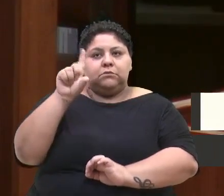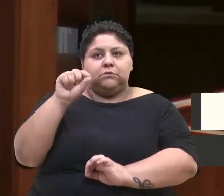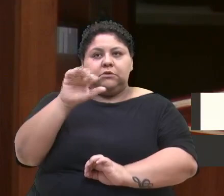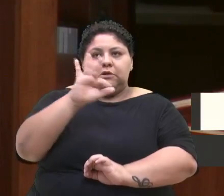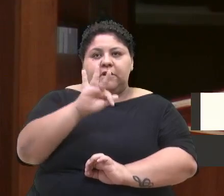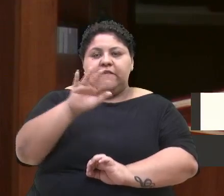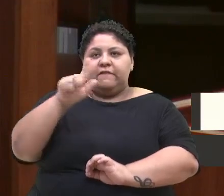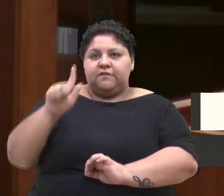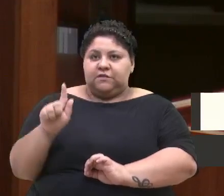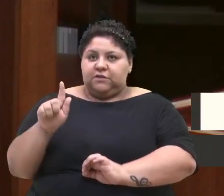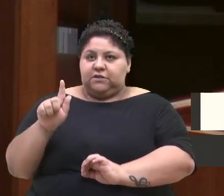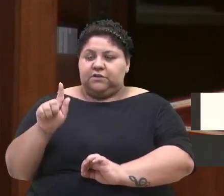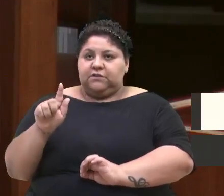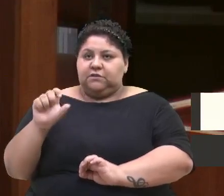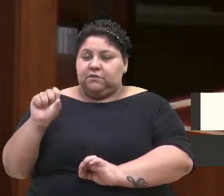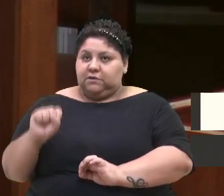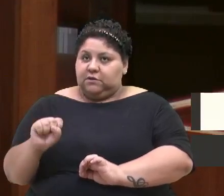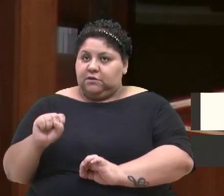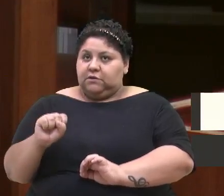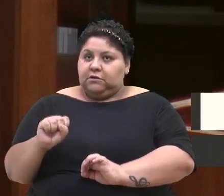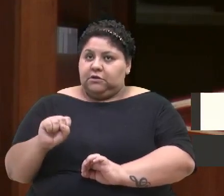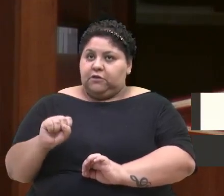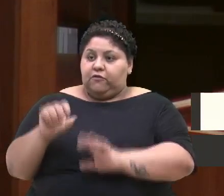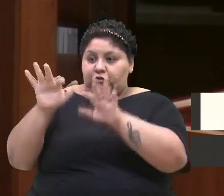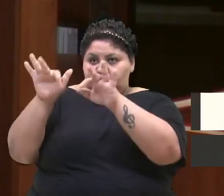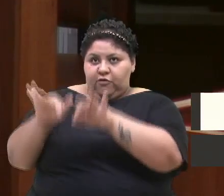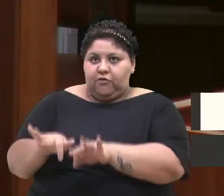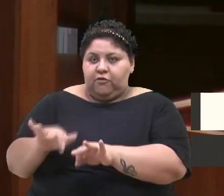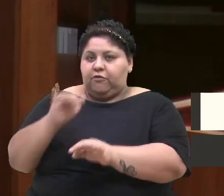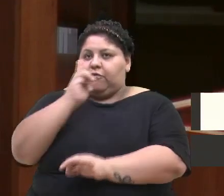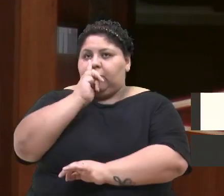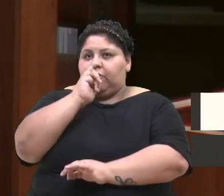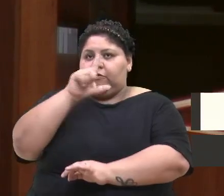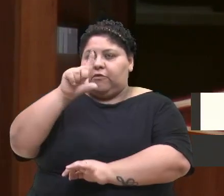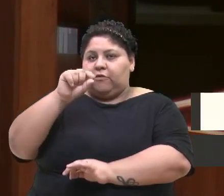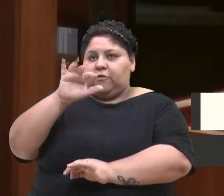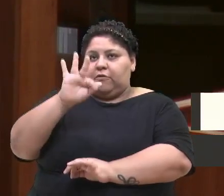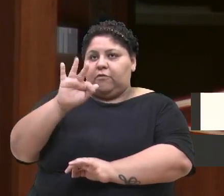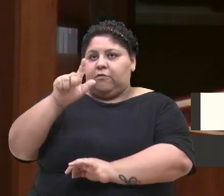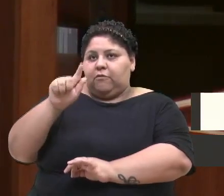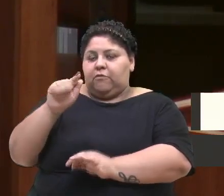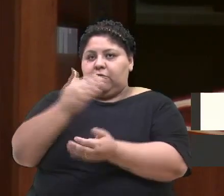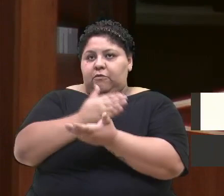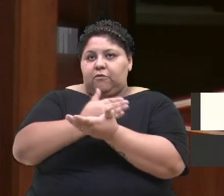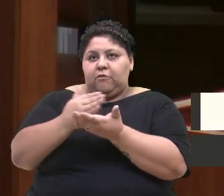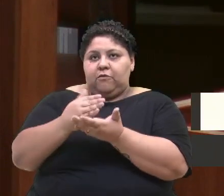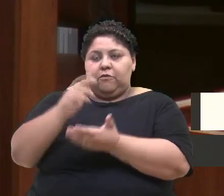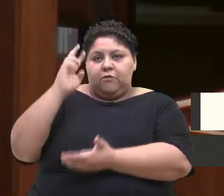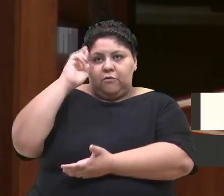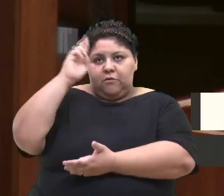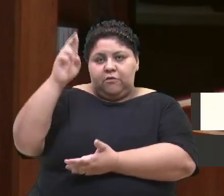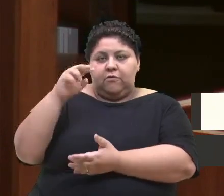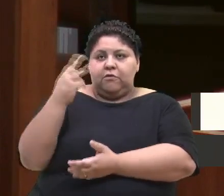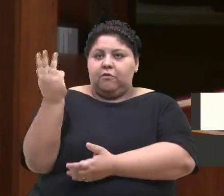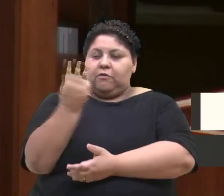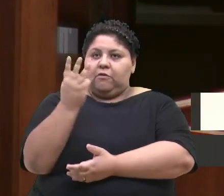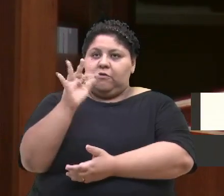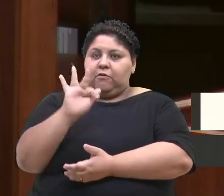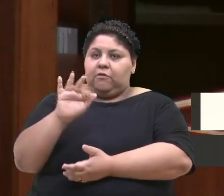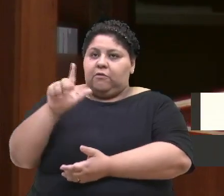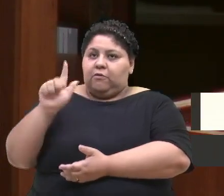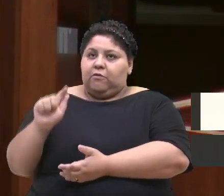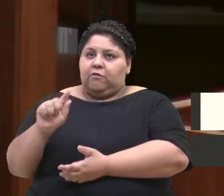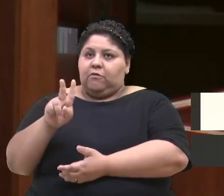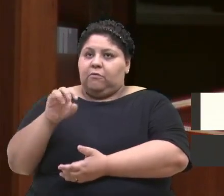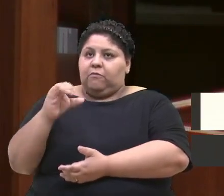que foram extinguidos, a exemplo dos 10 FGs de vice-diretor e dos 3 FGs de